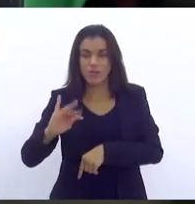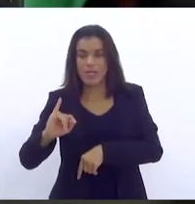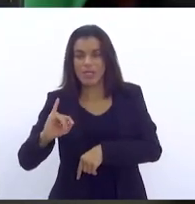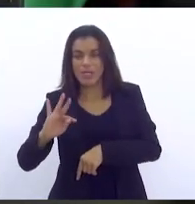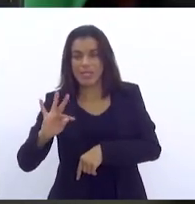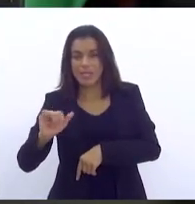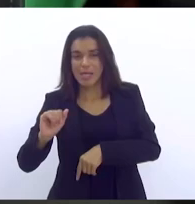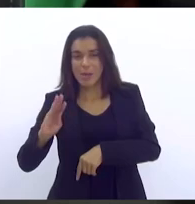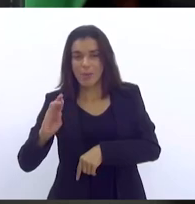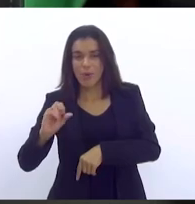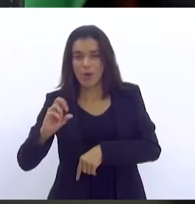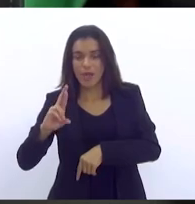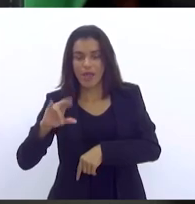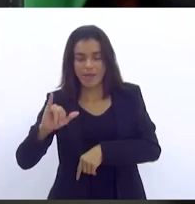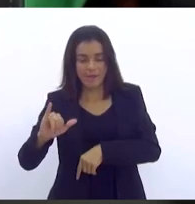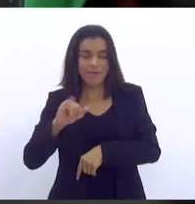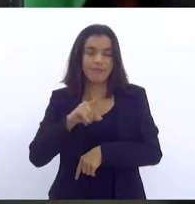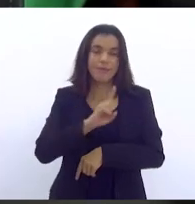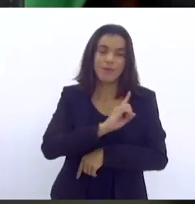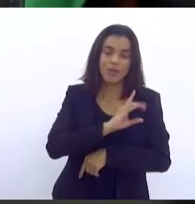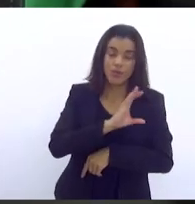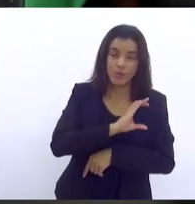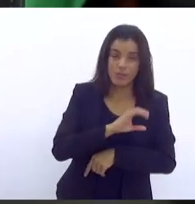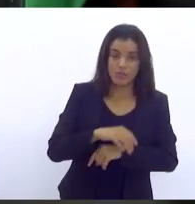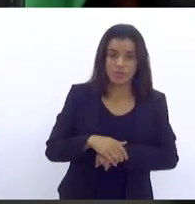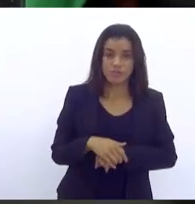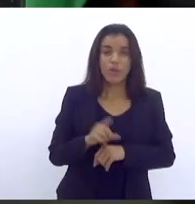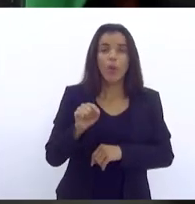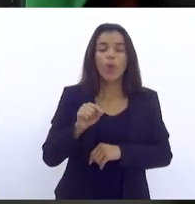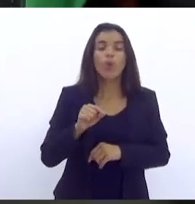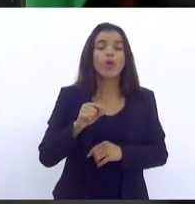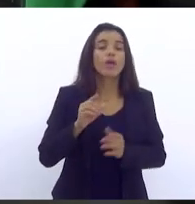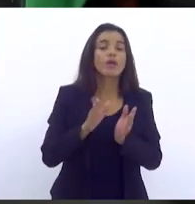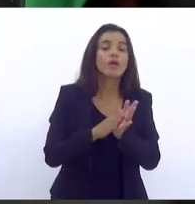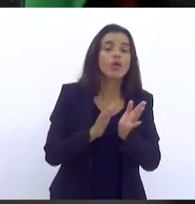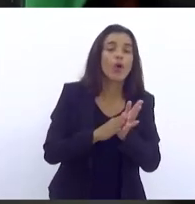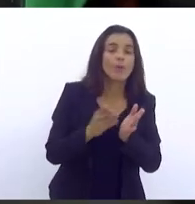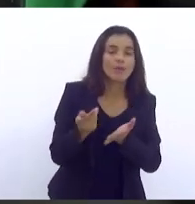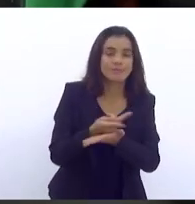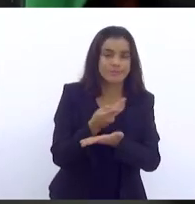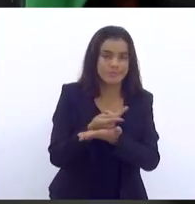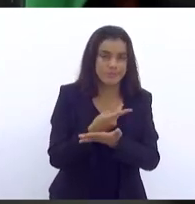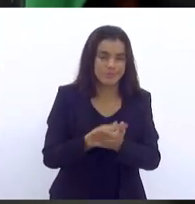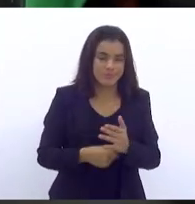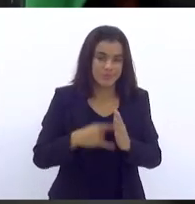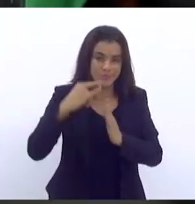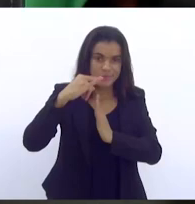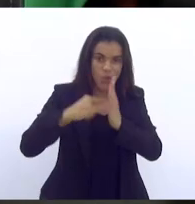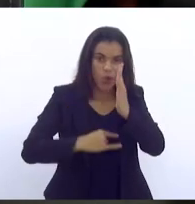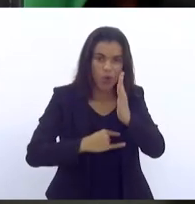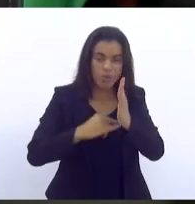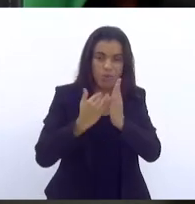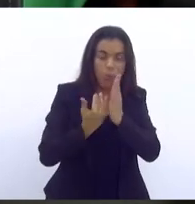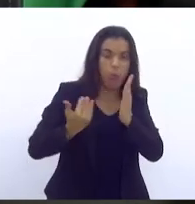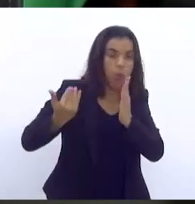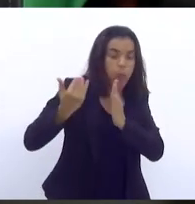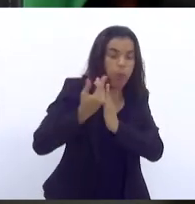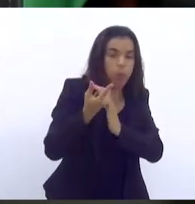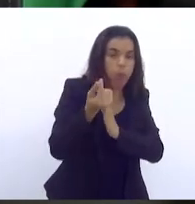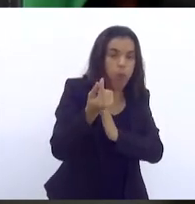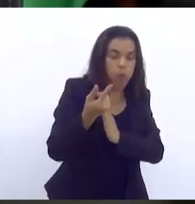Caxias e de outros lugares que é a das cobranças indevidas que são feitas a população não tem